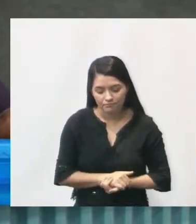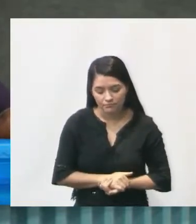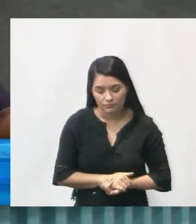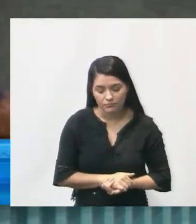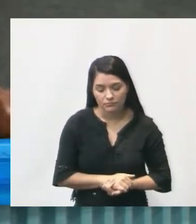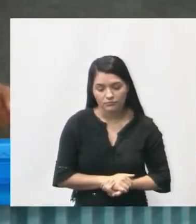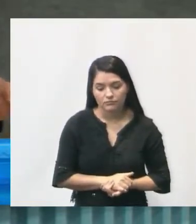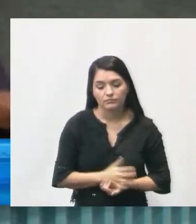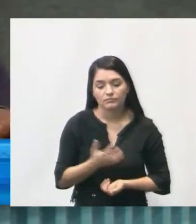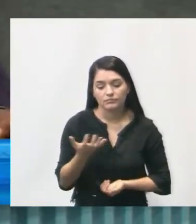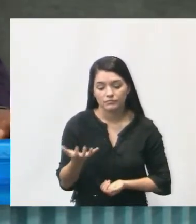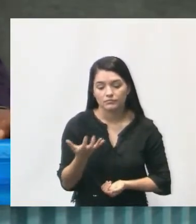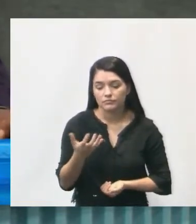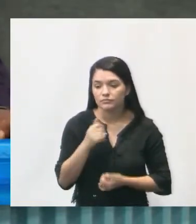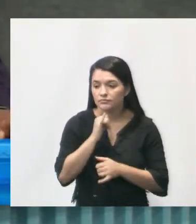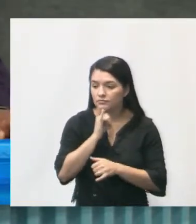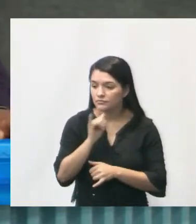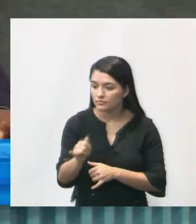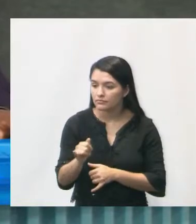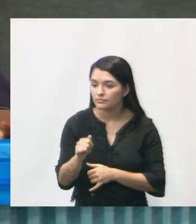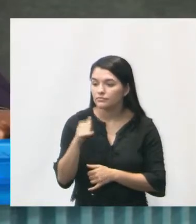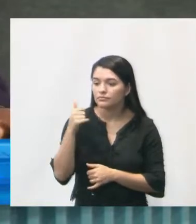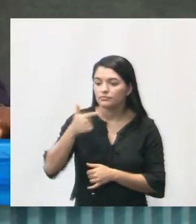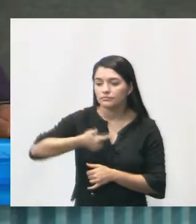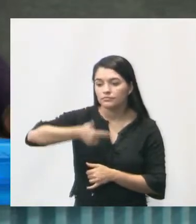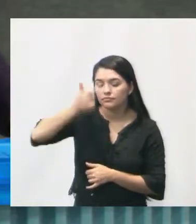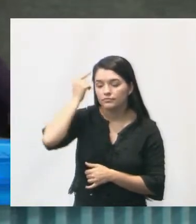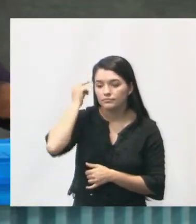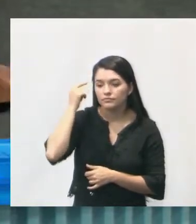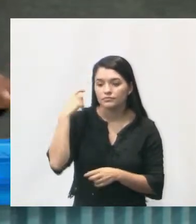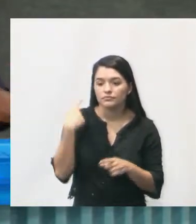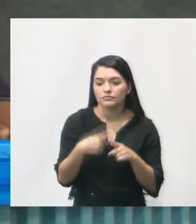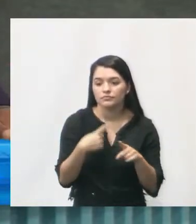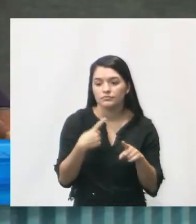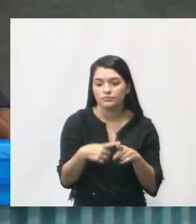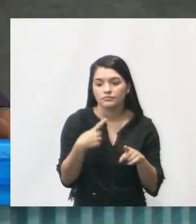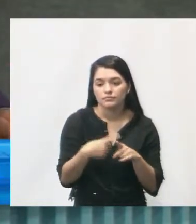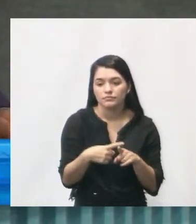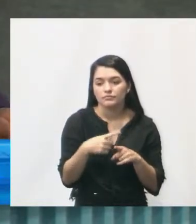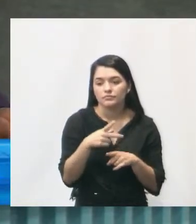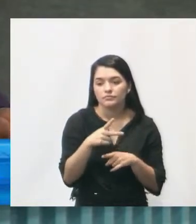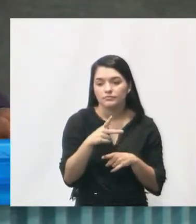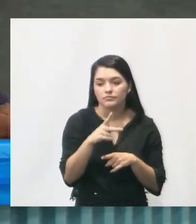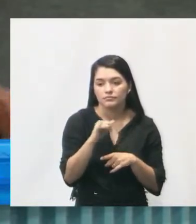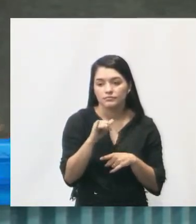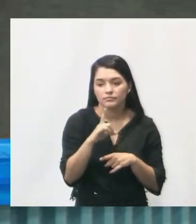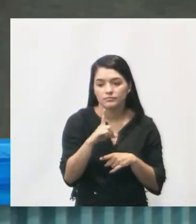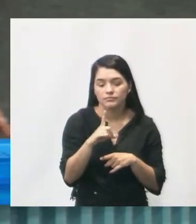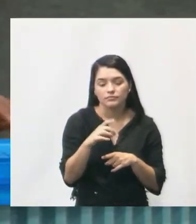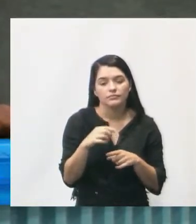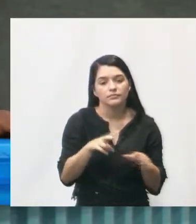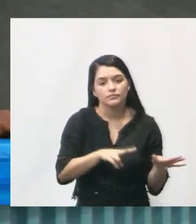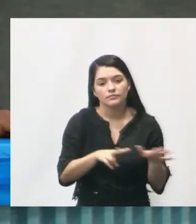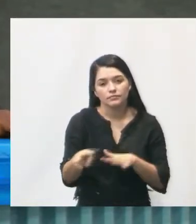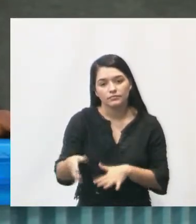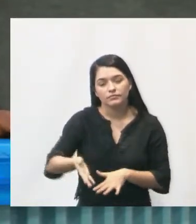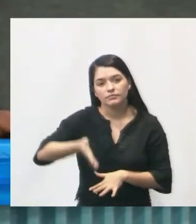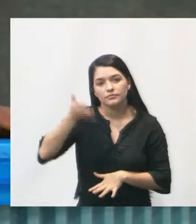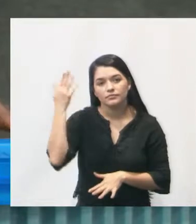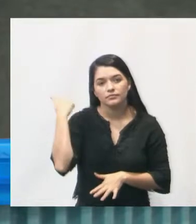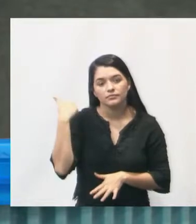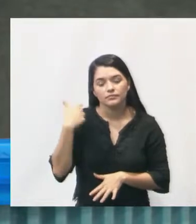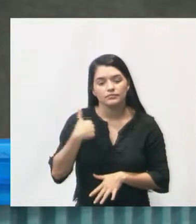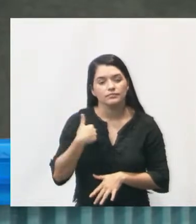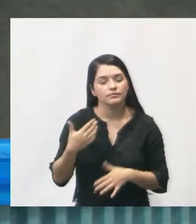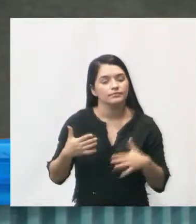coro ao vereador Leonil, referente ao BID. Semana passada... Com muita